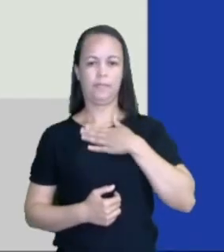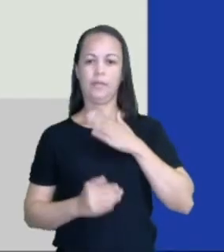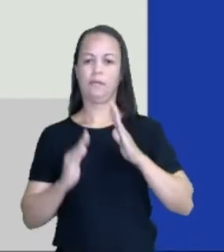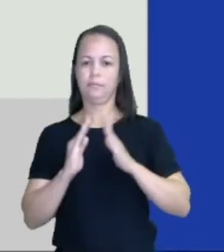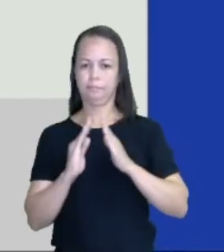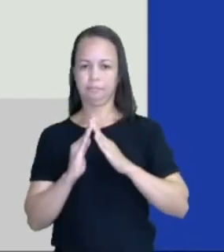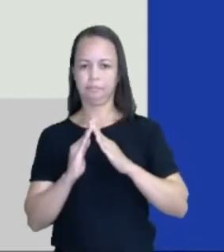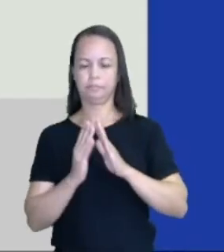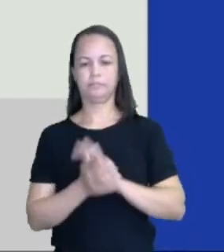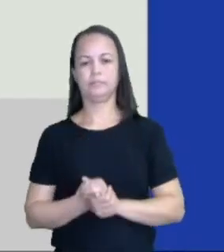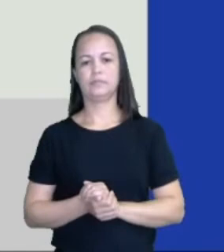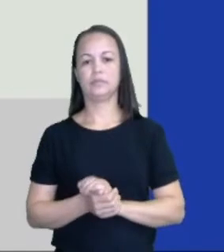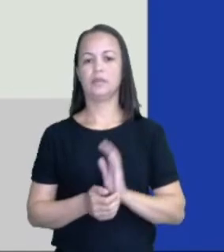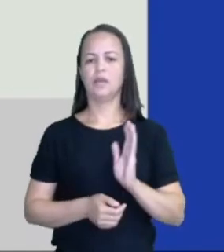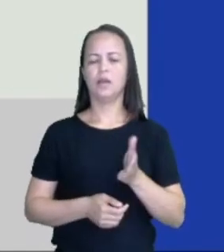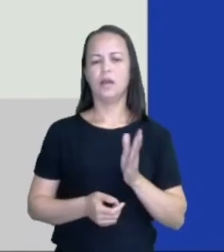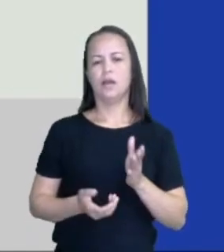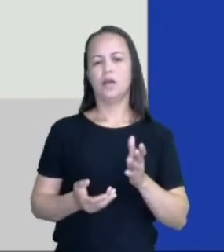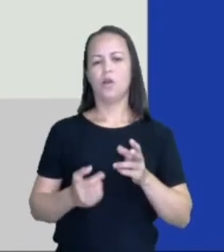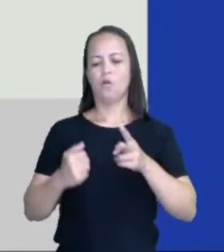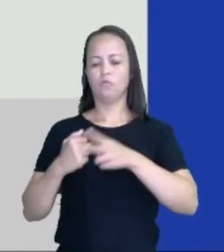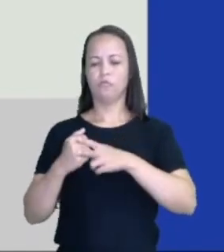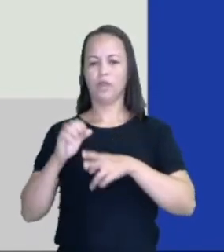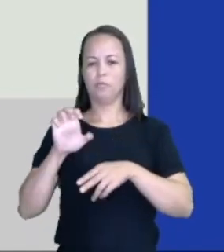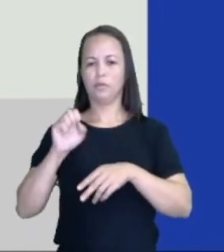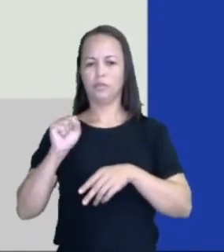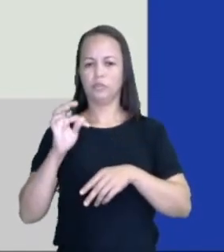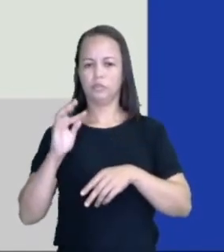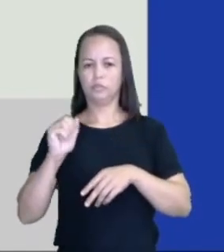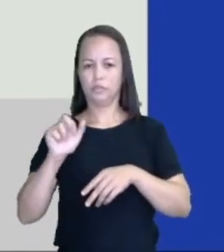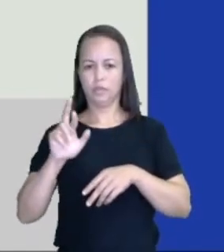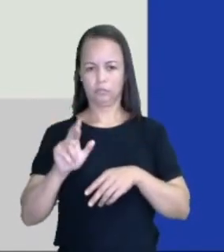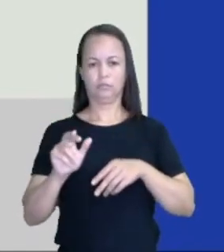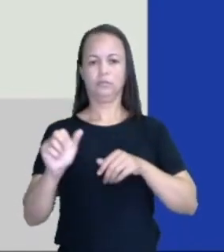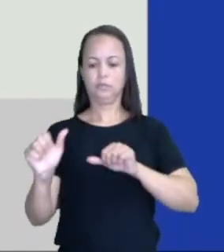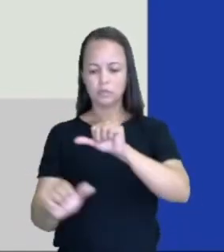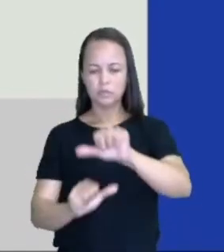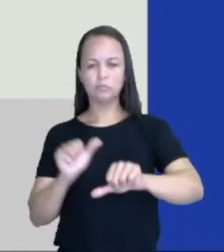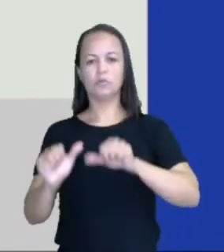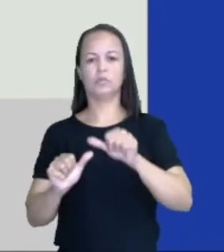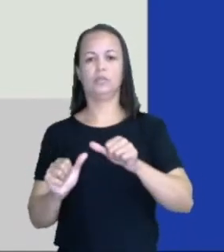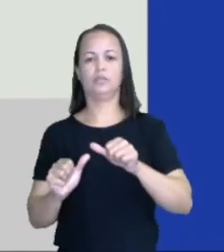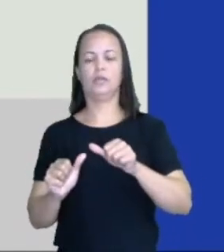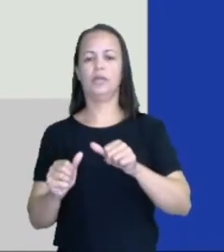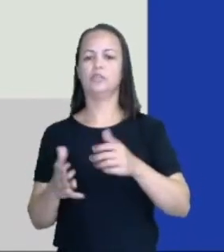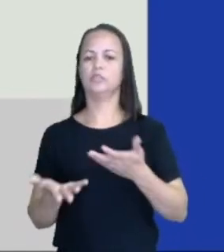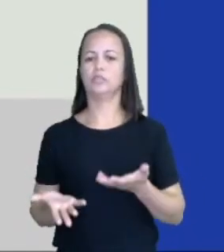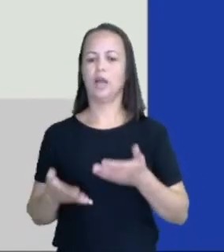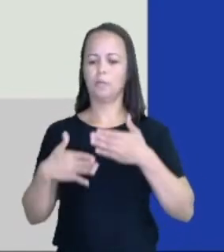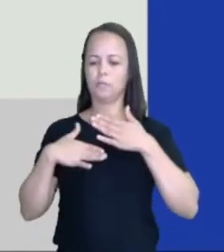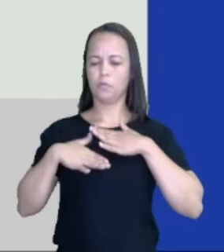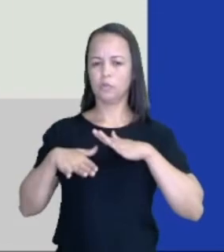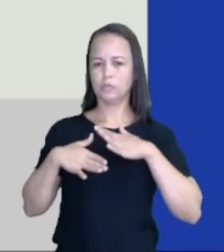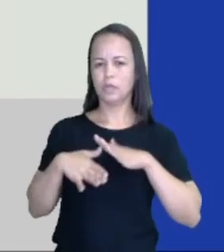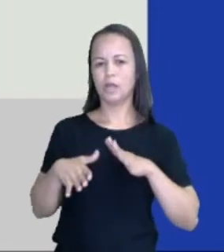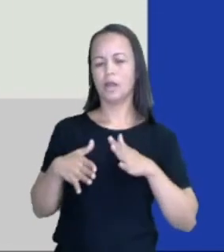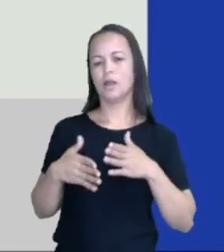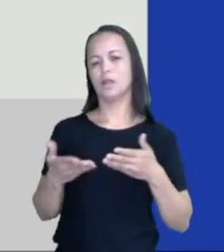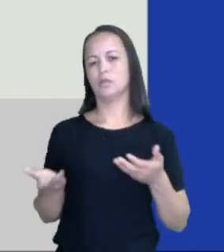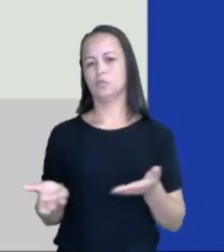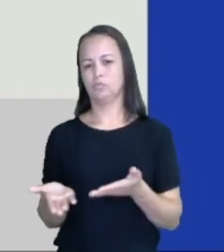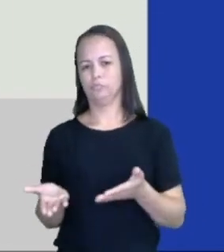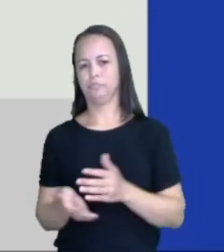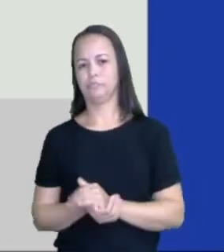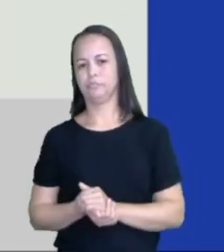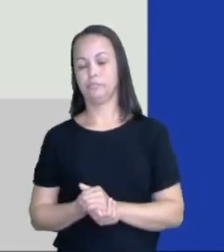Certo? Já o verbo estar para indicar mudança. Está muito tranquilo hoje. Ou